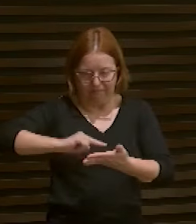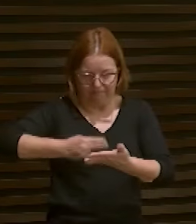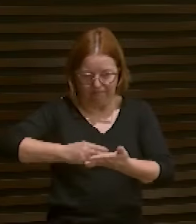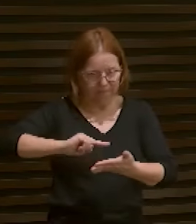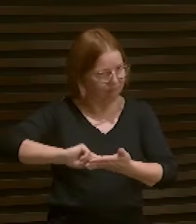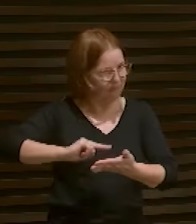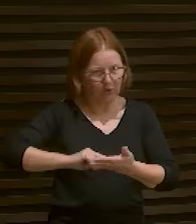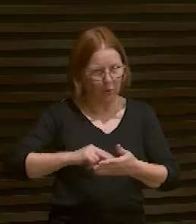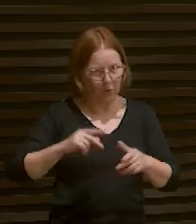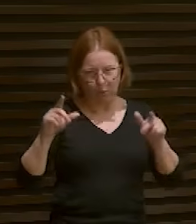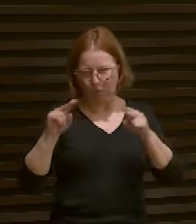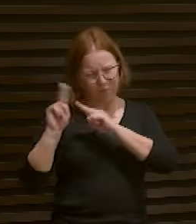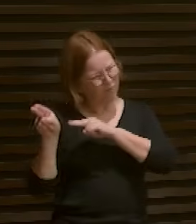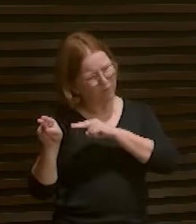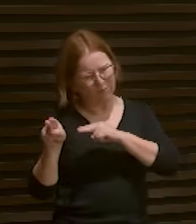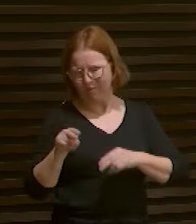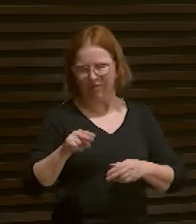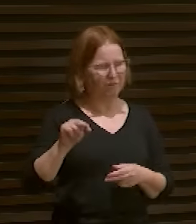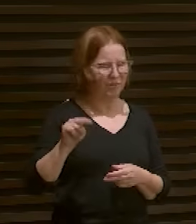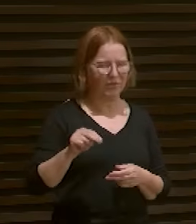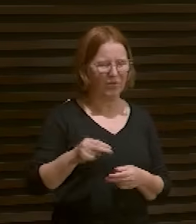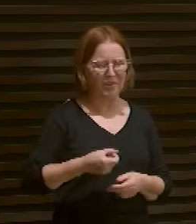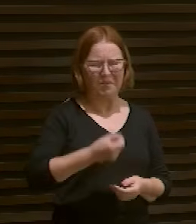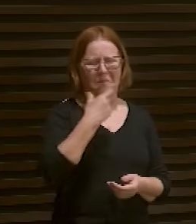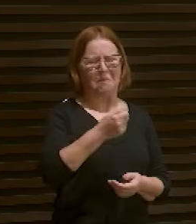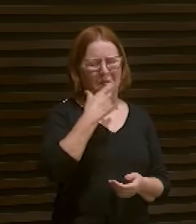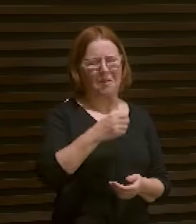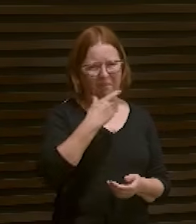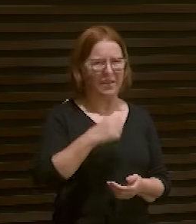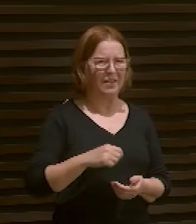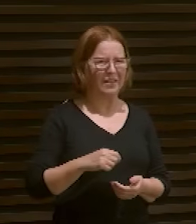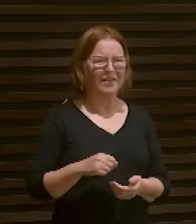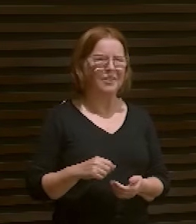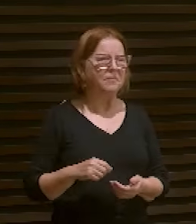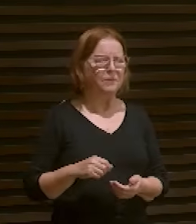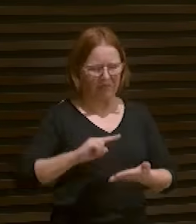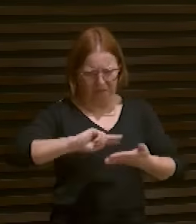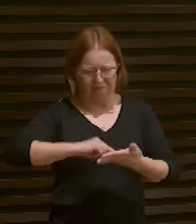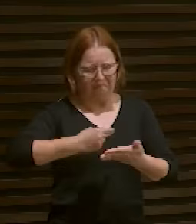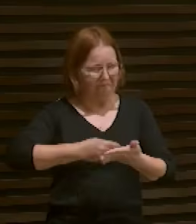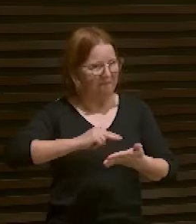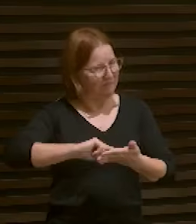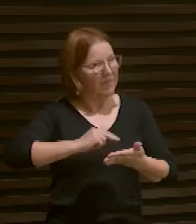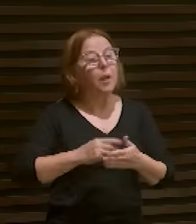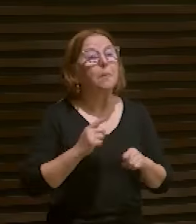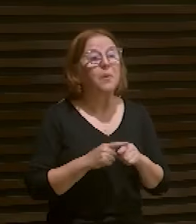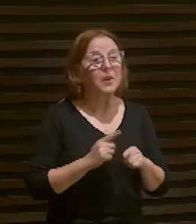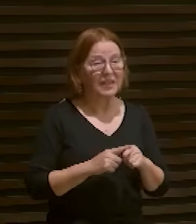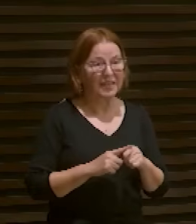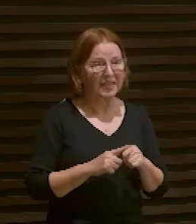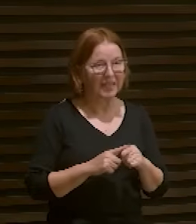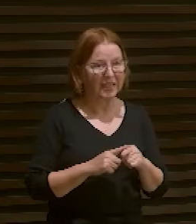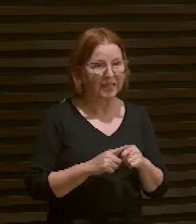outro, pega o Rivotril, bebe o Rivotril e não resolve, pega o tarja preta e fica ali. Por quê? Porque está aí